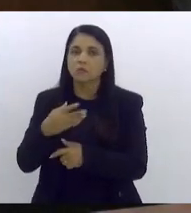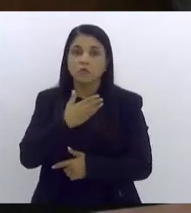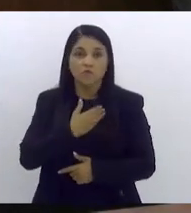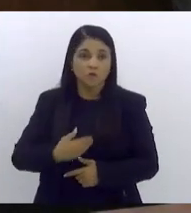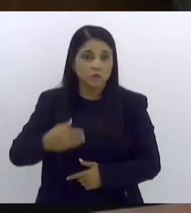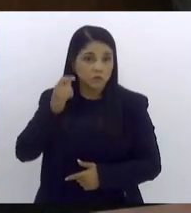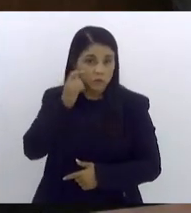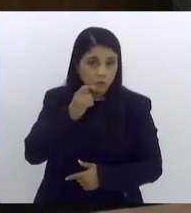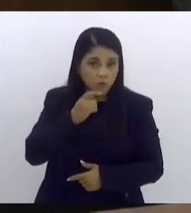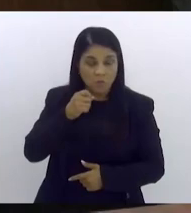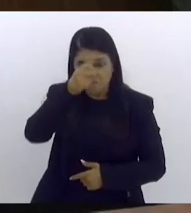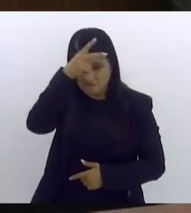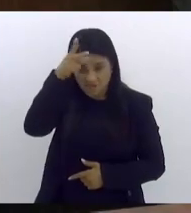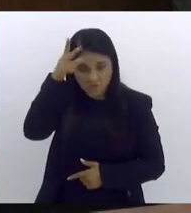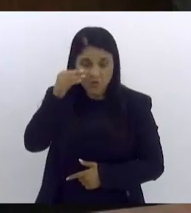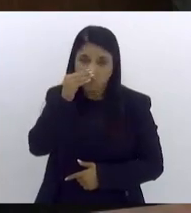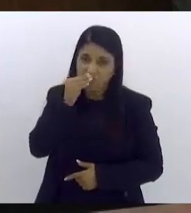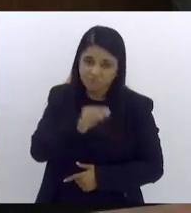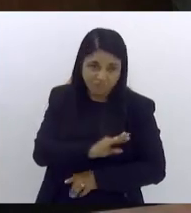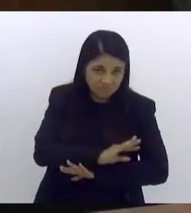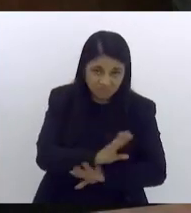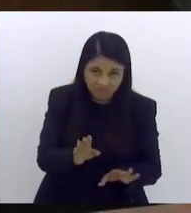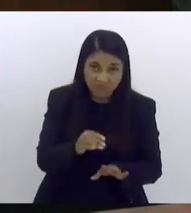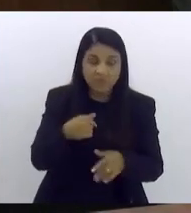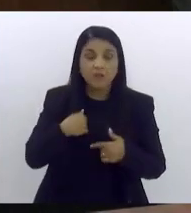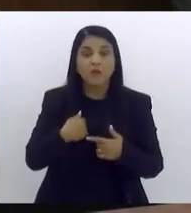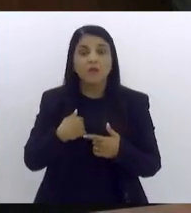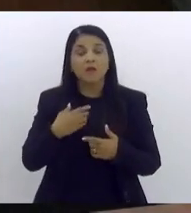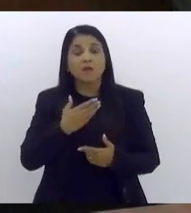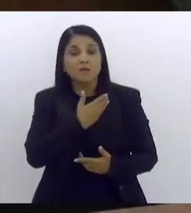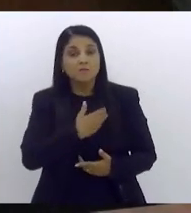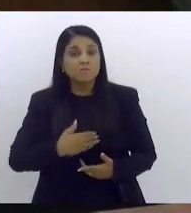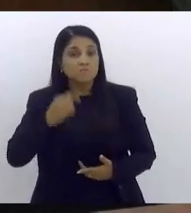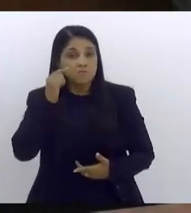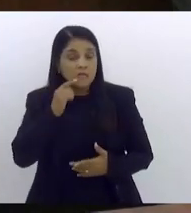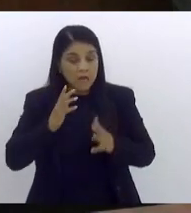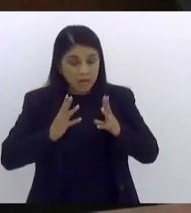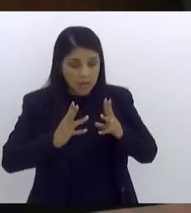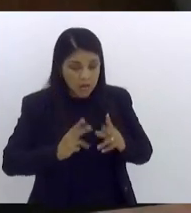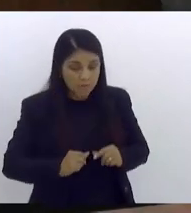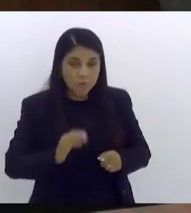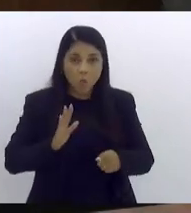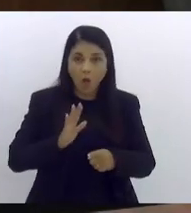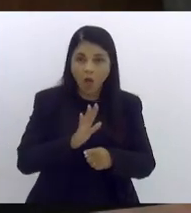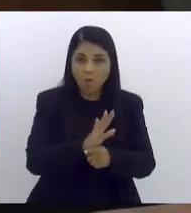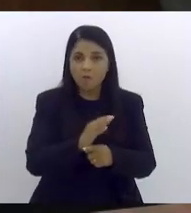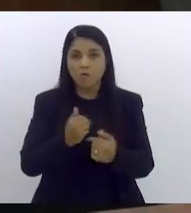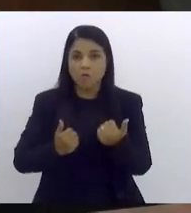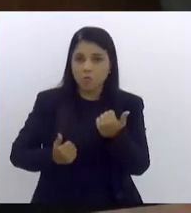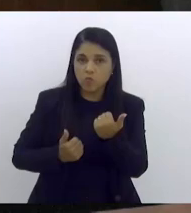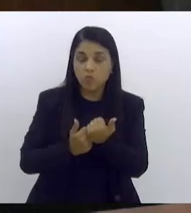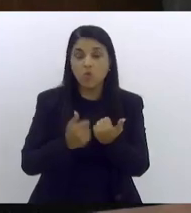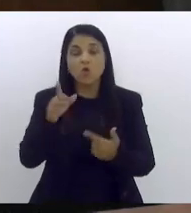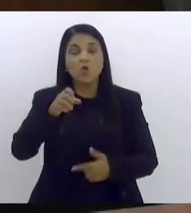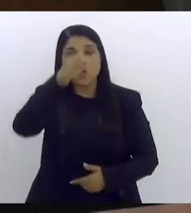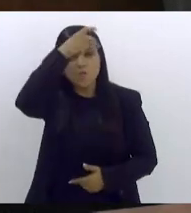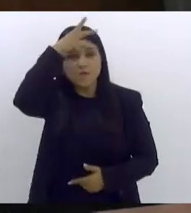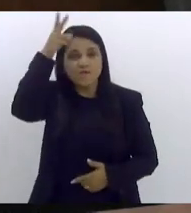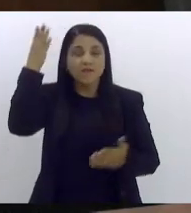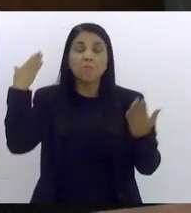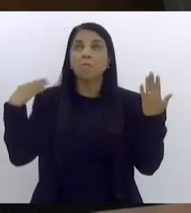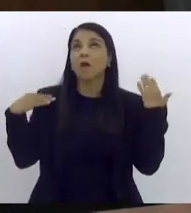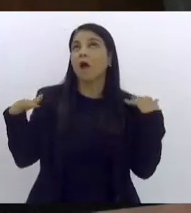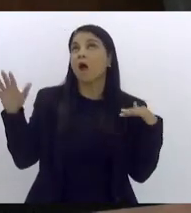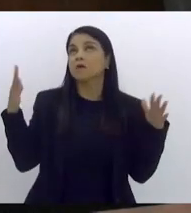Cláudio Castro foi o responsável, inclusive, pela limpeza da cidade, que o prefeito que estava passeando, ele não